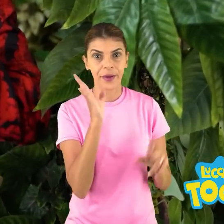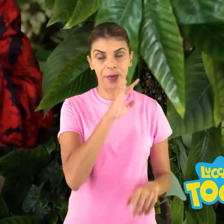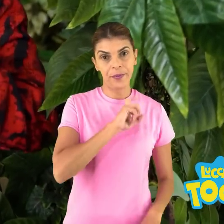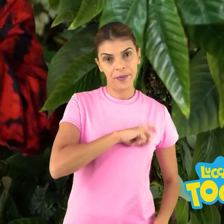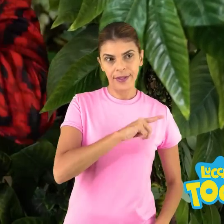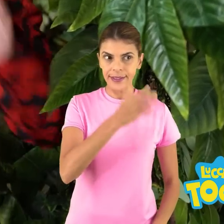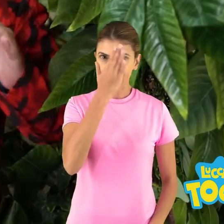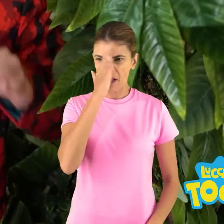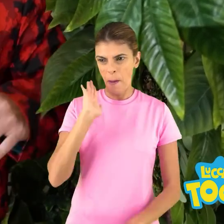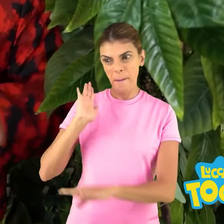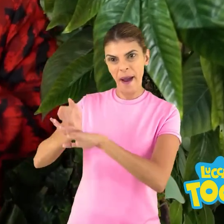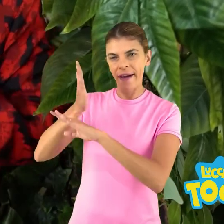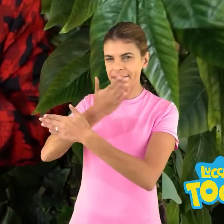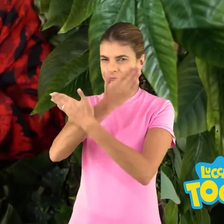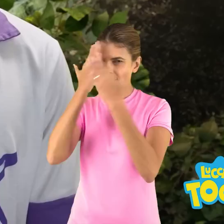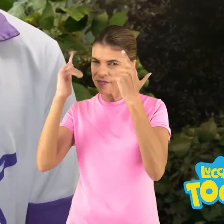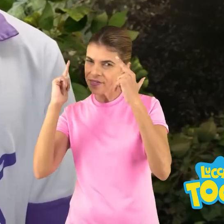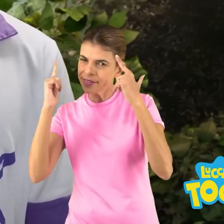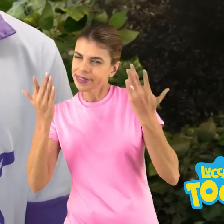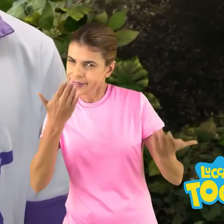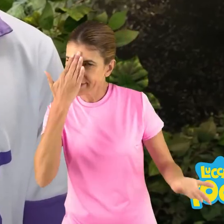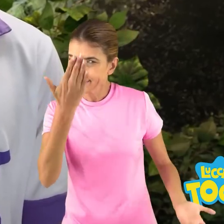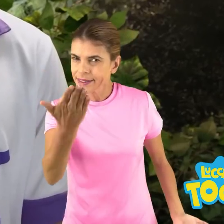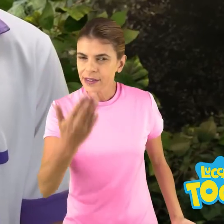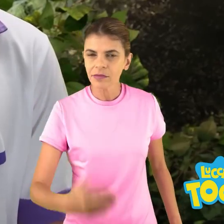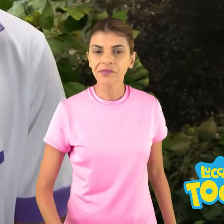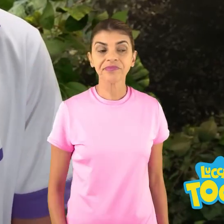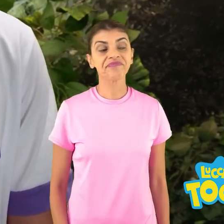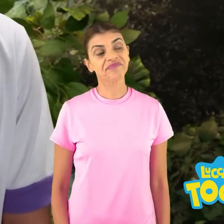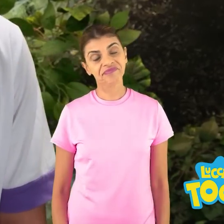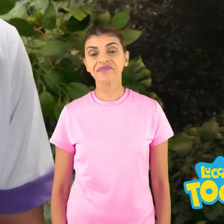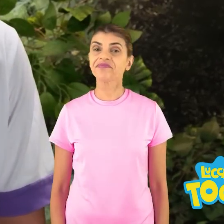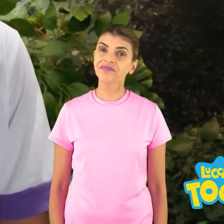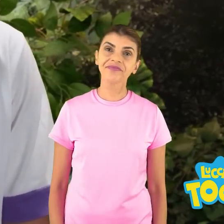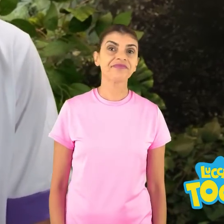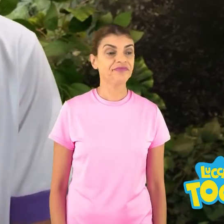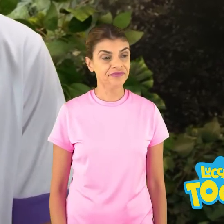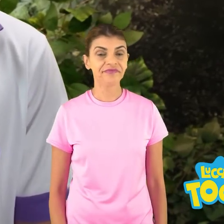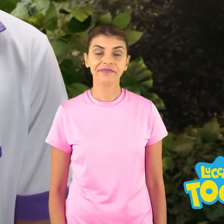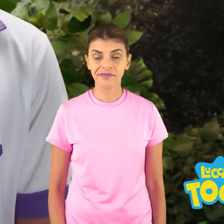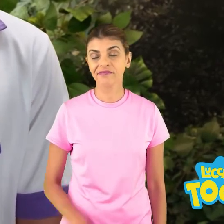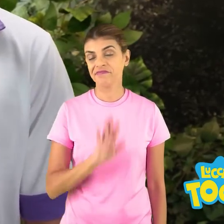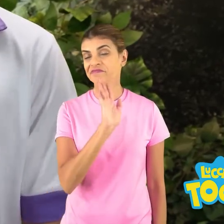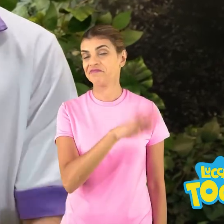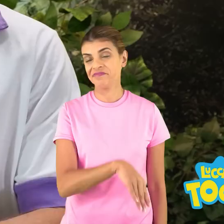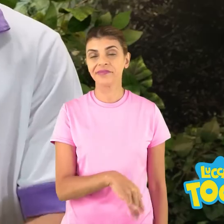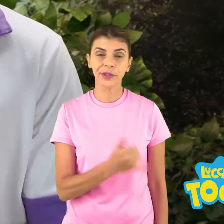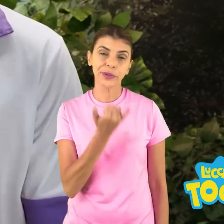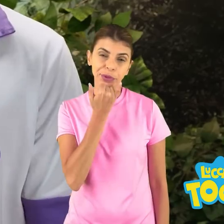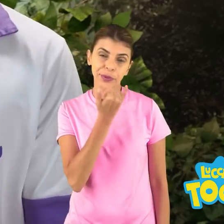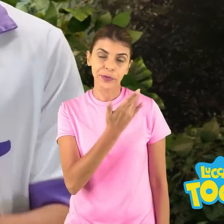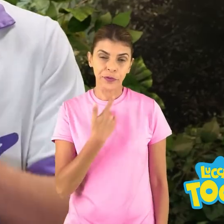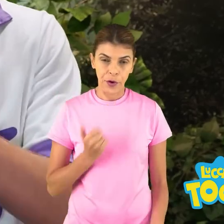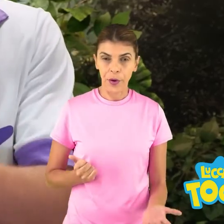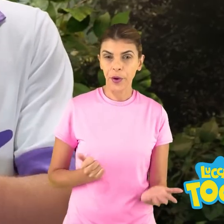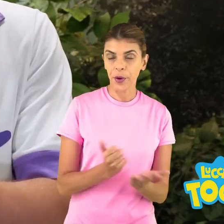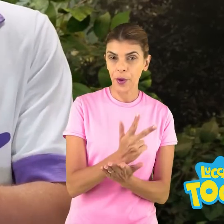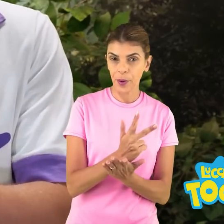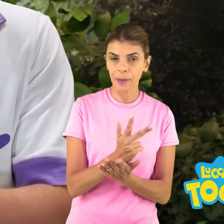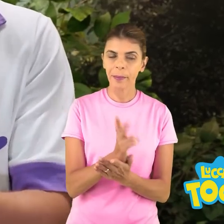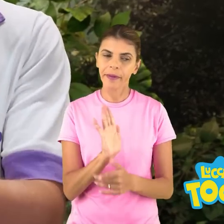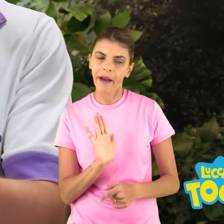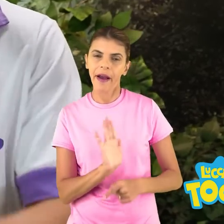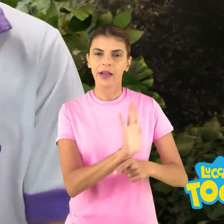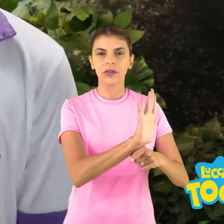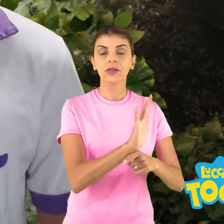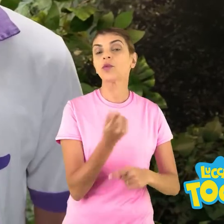né? Será o fim dos aventureiros. Ah, tá. Até parece. Olha só, eu vou comprar, mas só pra te